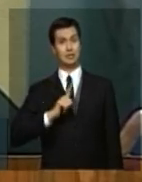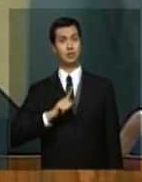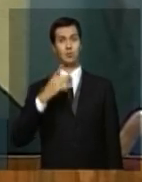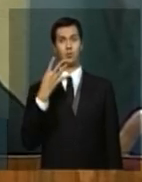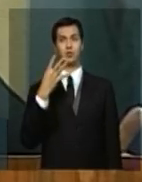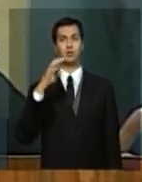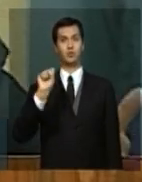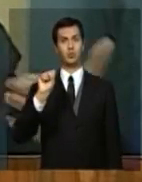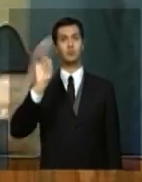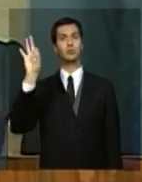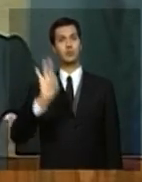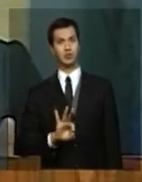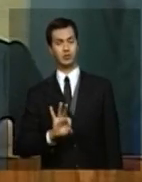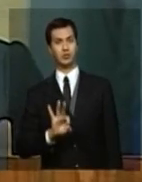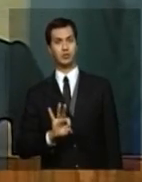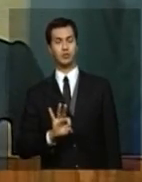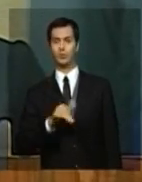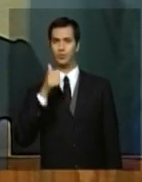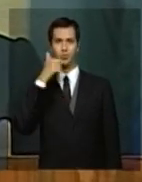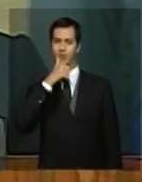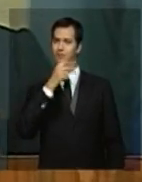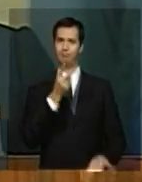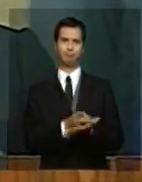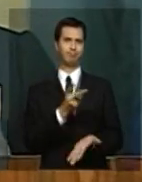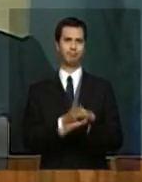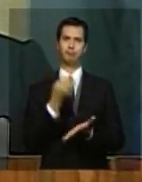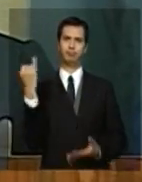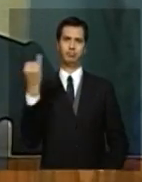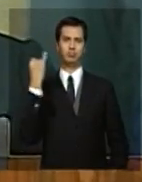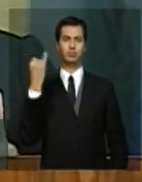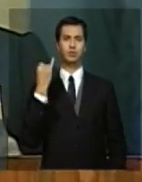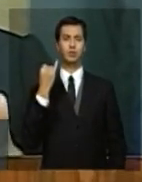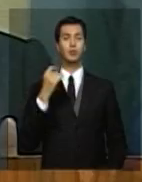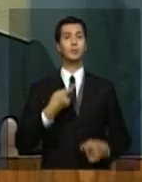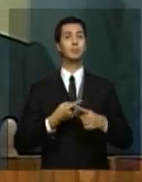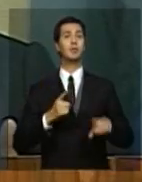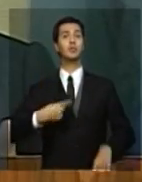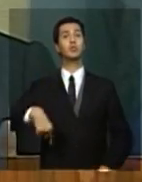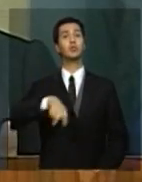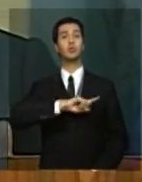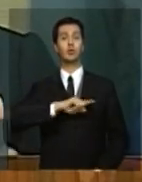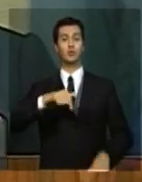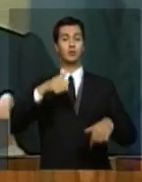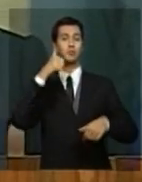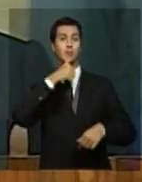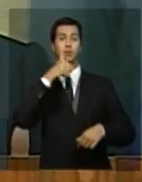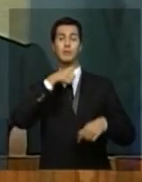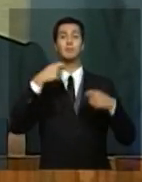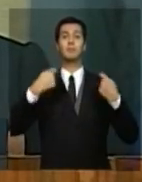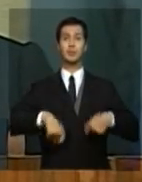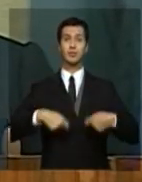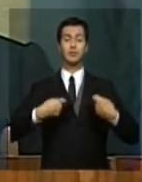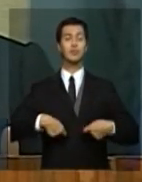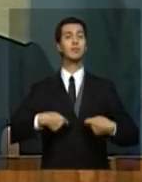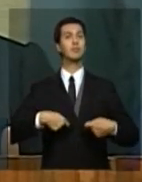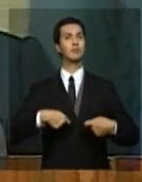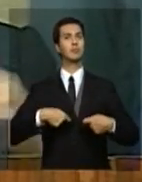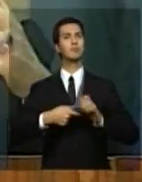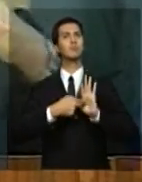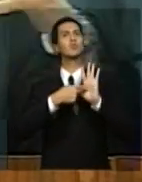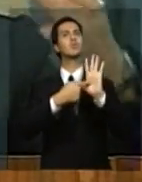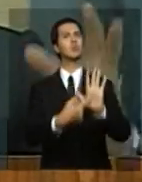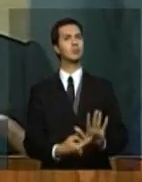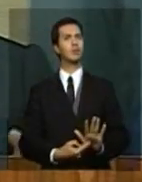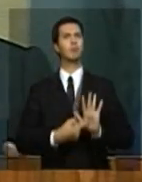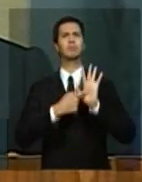48% nós ainda precisamos mostrar a que viemos em